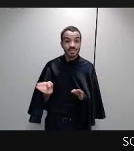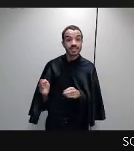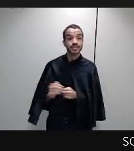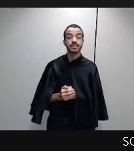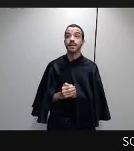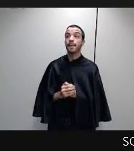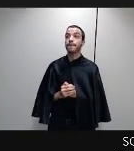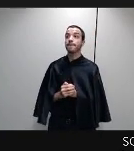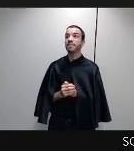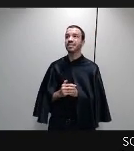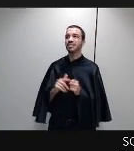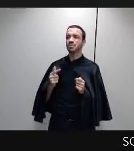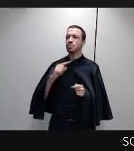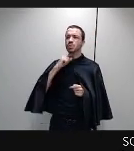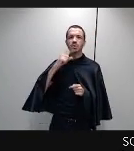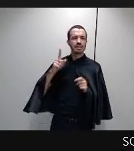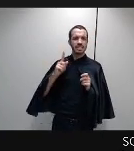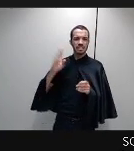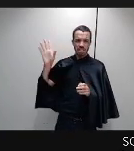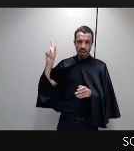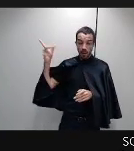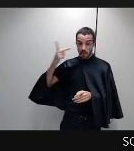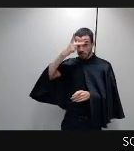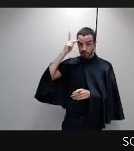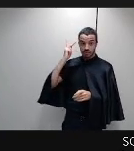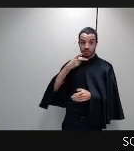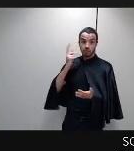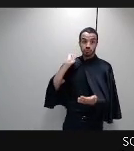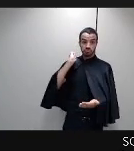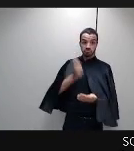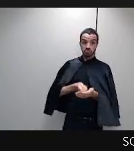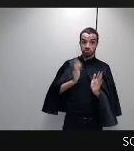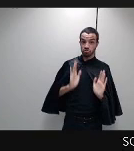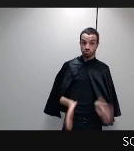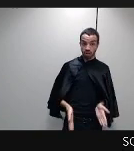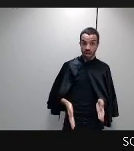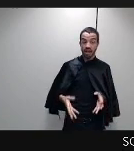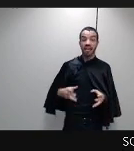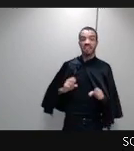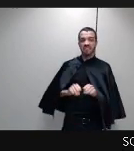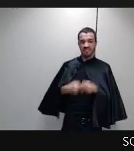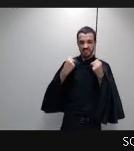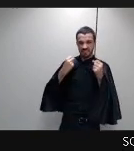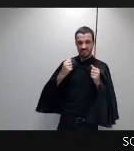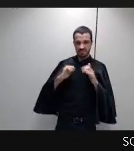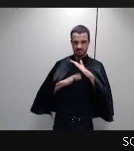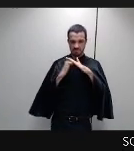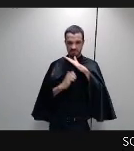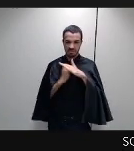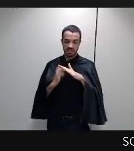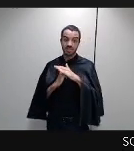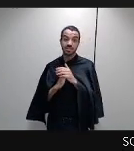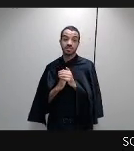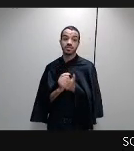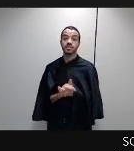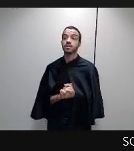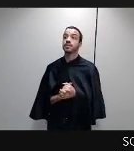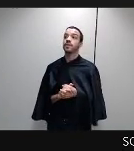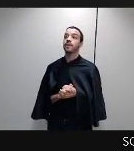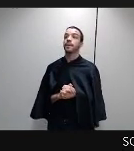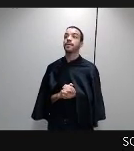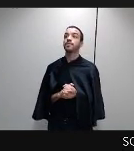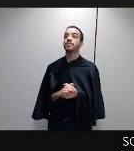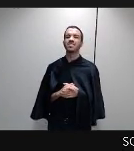decretação da Falência o único meio de execução importado né É É justamente a